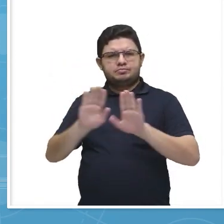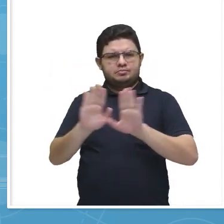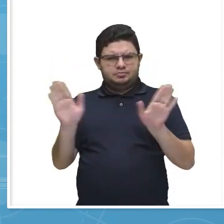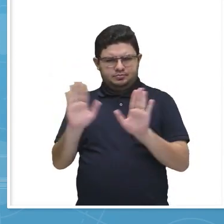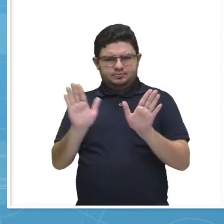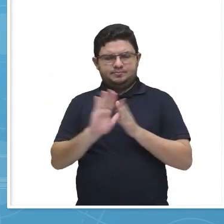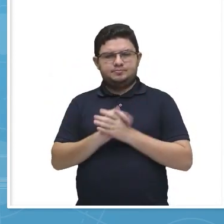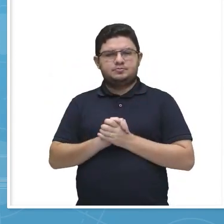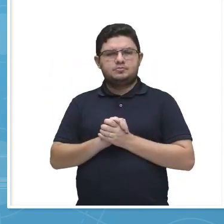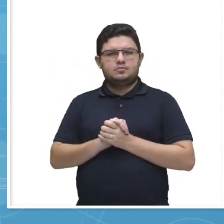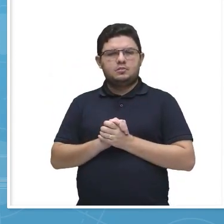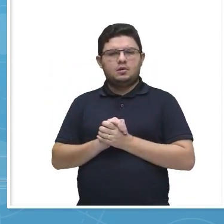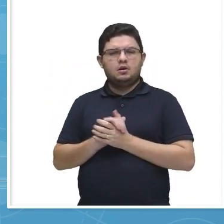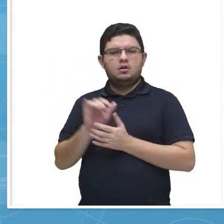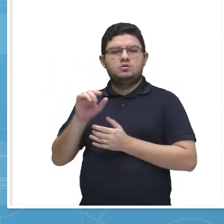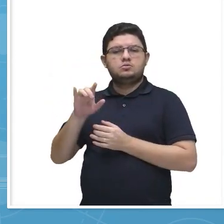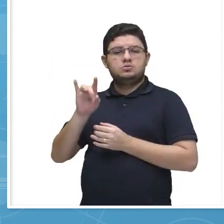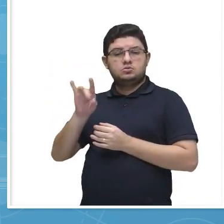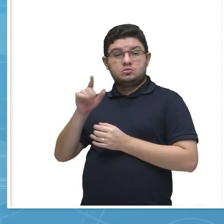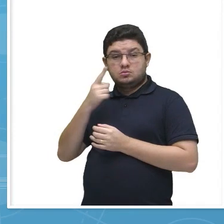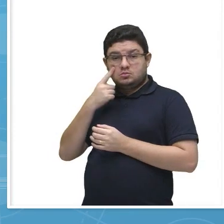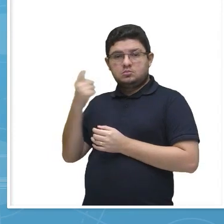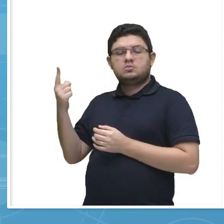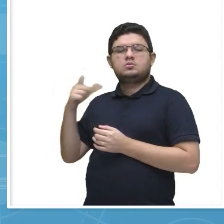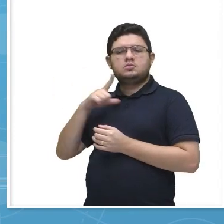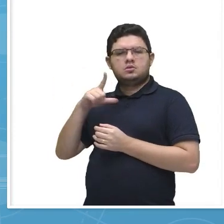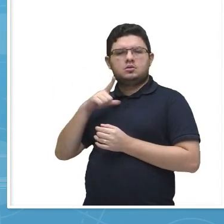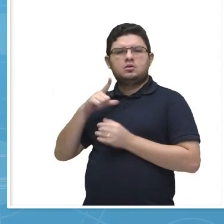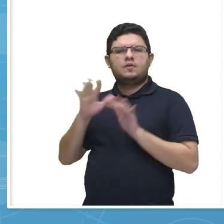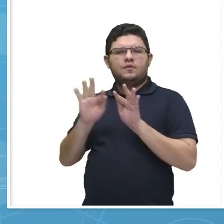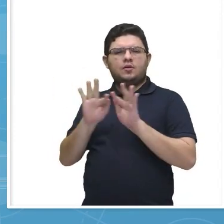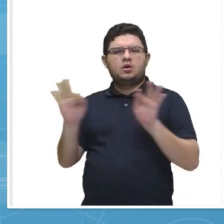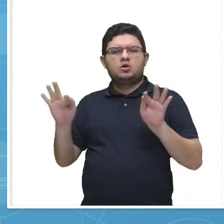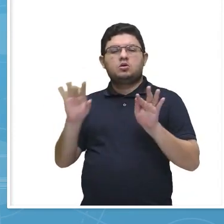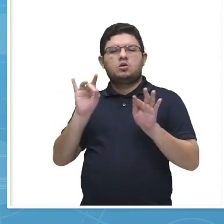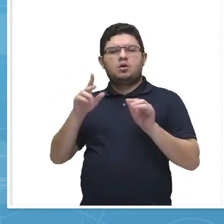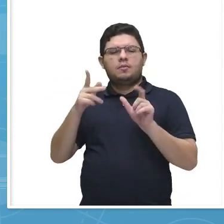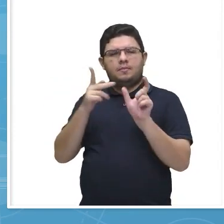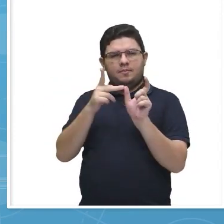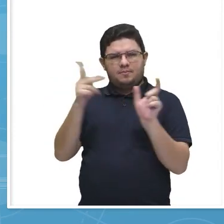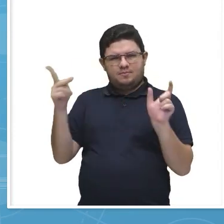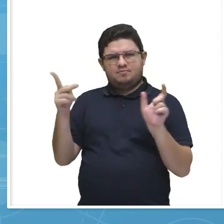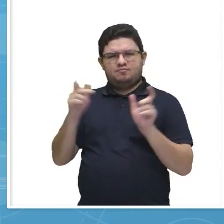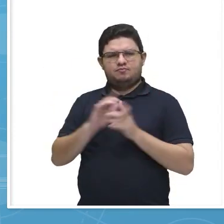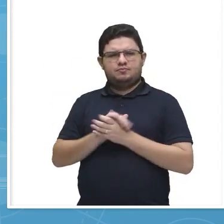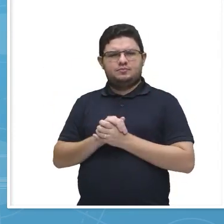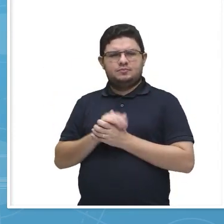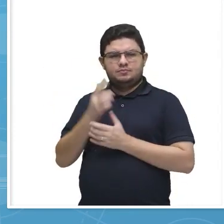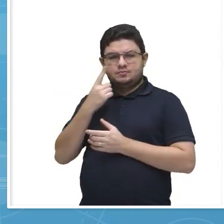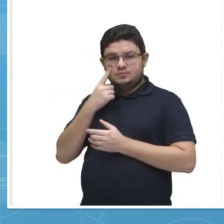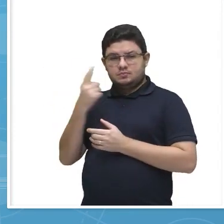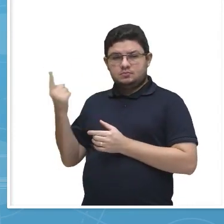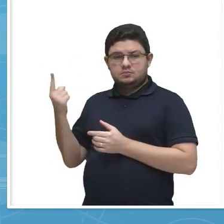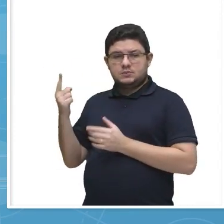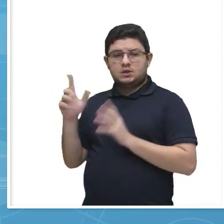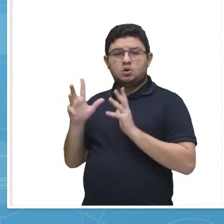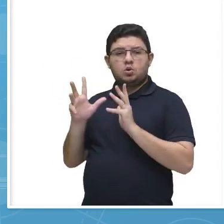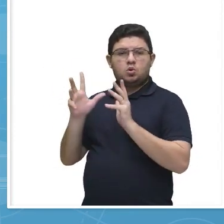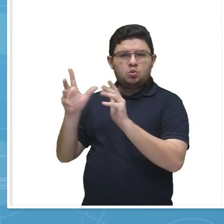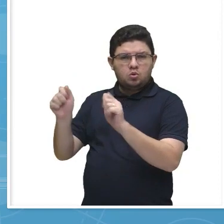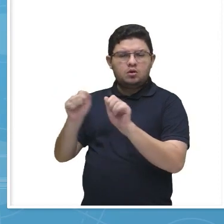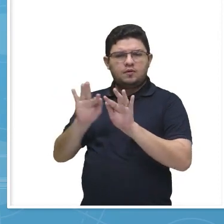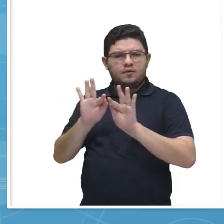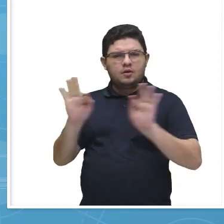que eu tenho apenas predicado. Então, desarmei a hostilidade com um bom dia. Toda essa